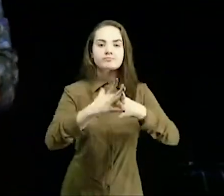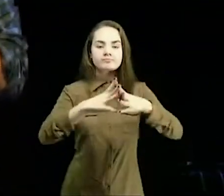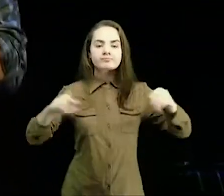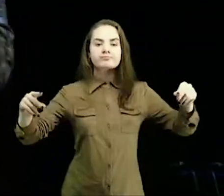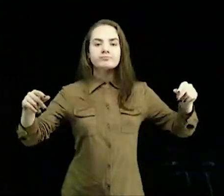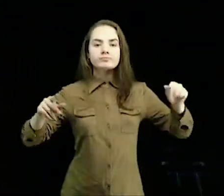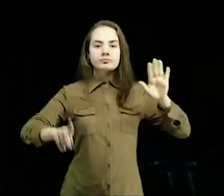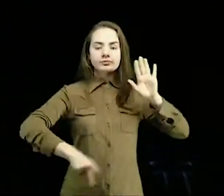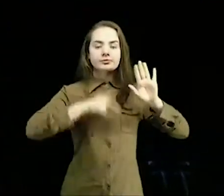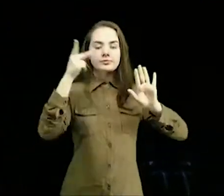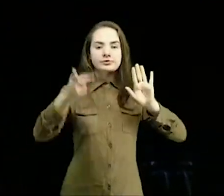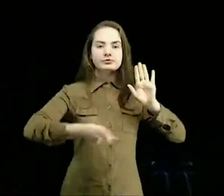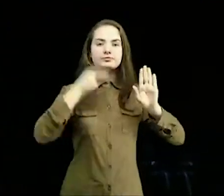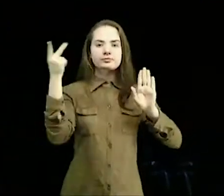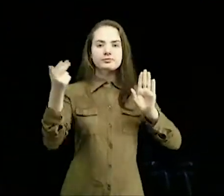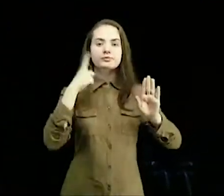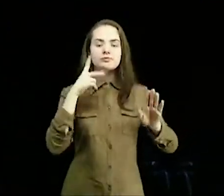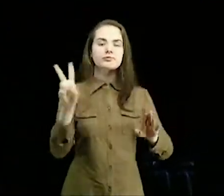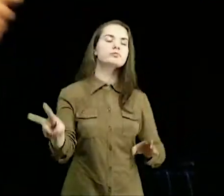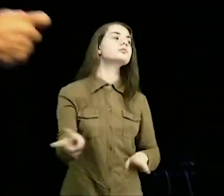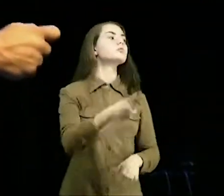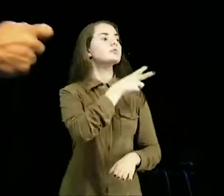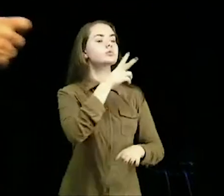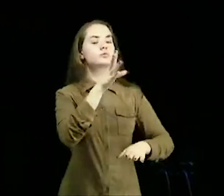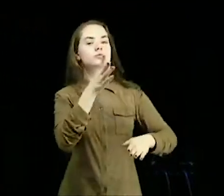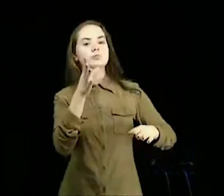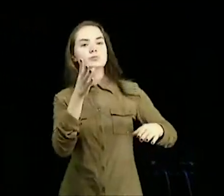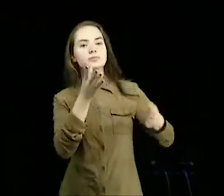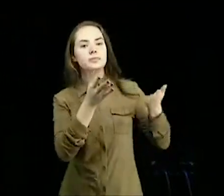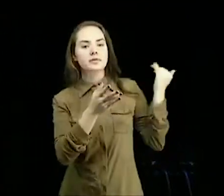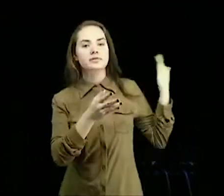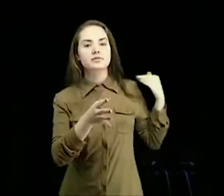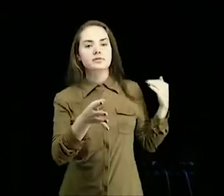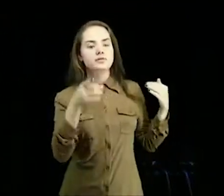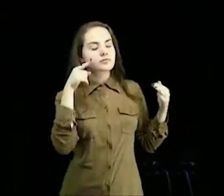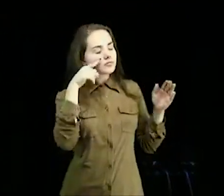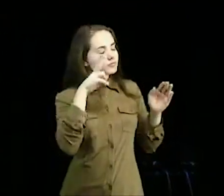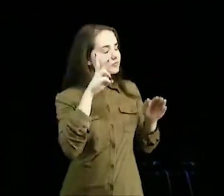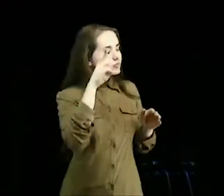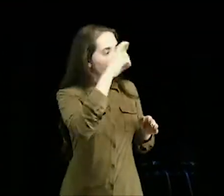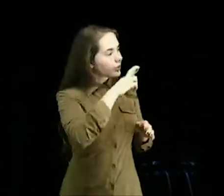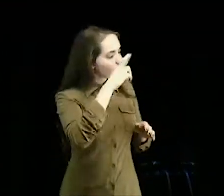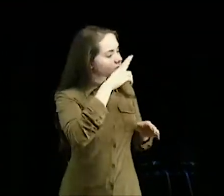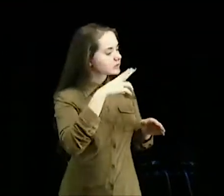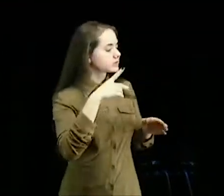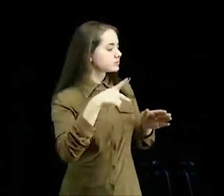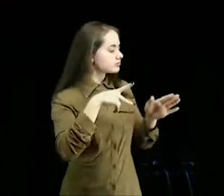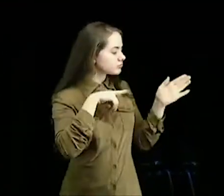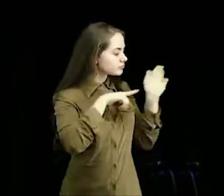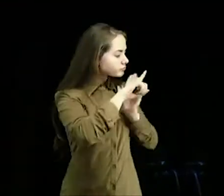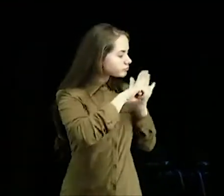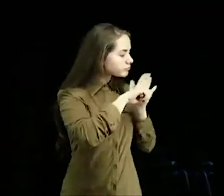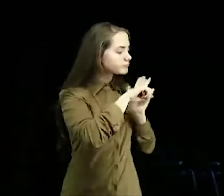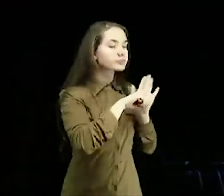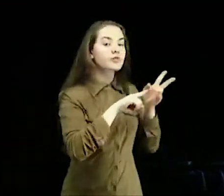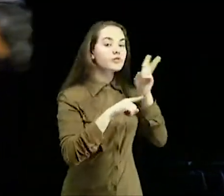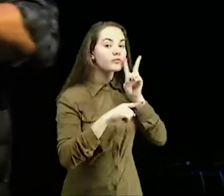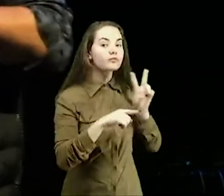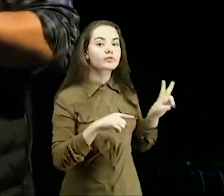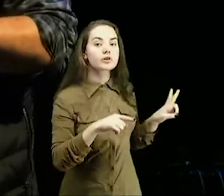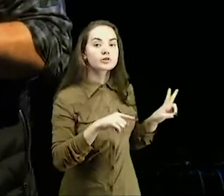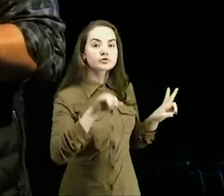regredindo no tempo. Eu estou olhando o passado, eu estou investigando o passado, eu estou olhando com uma luneta para o passado, e aqui eu estou vendo um sujeito